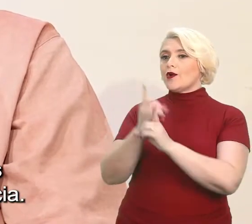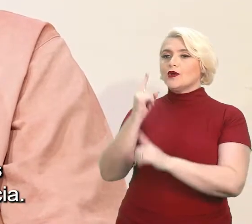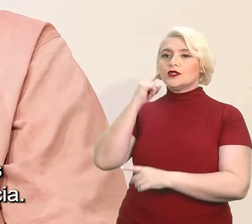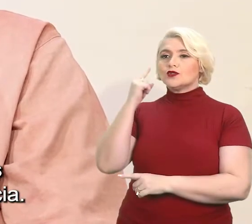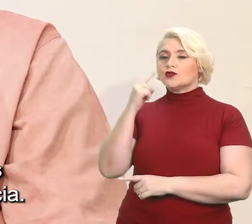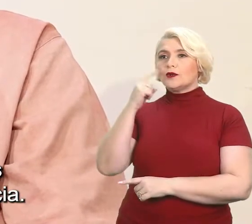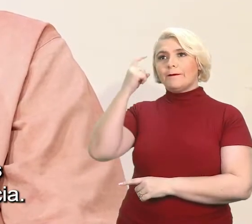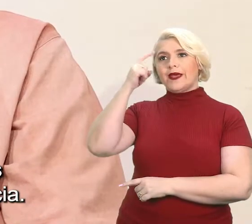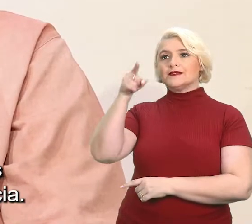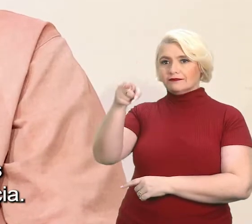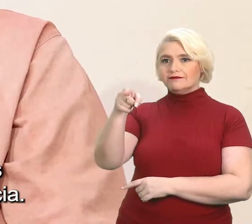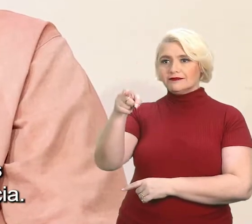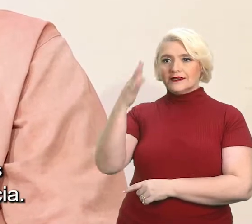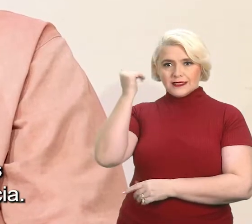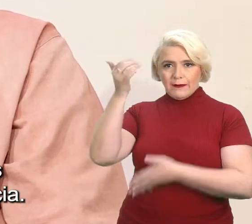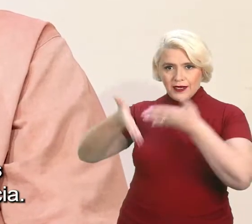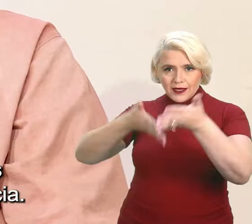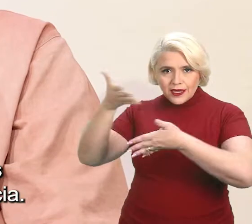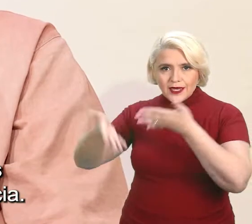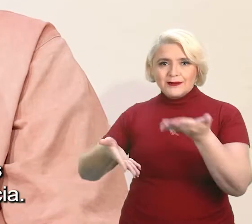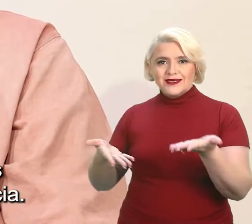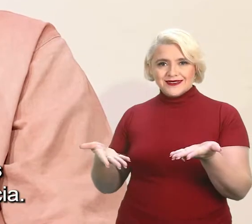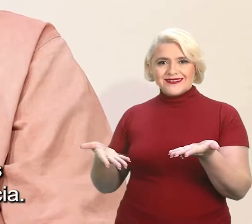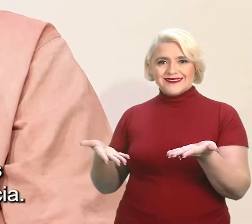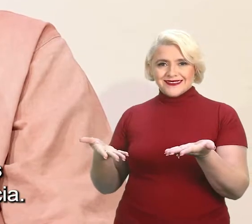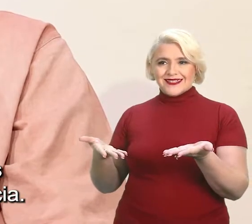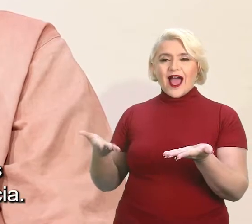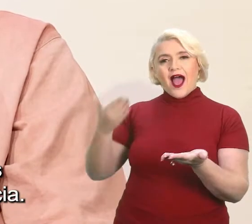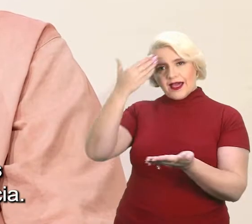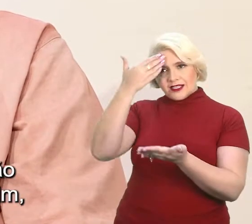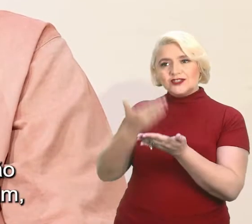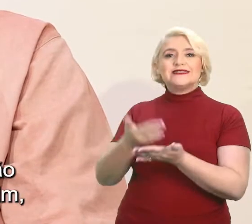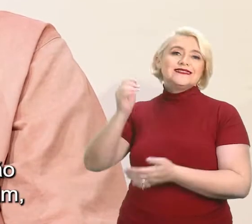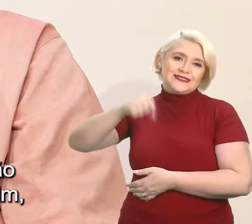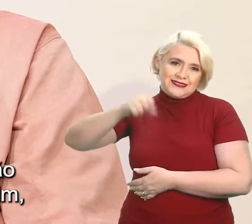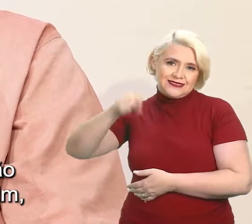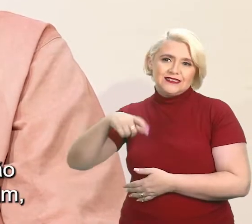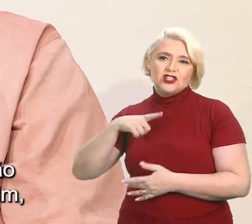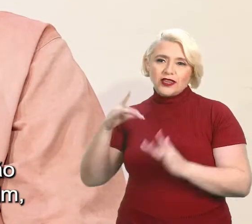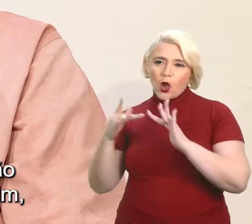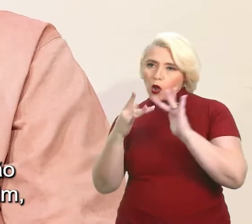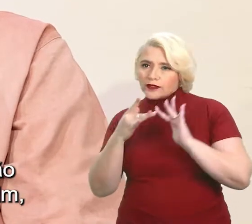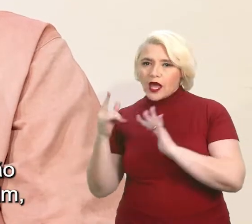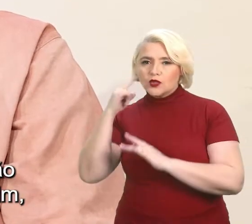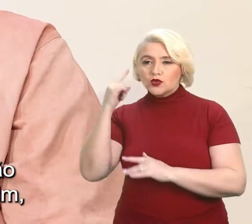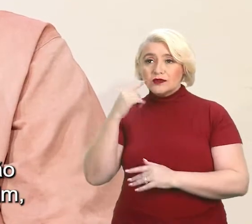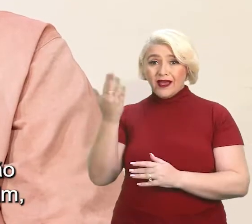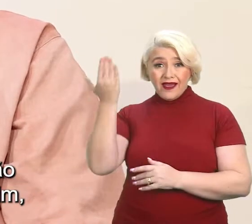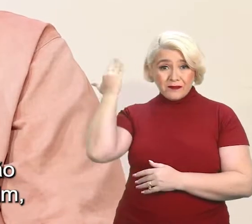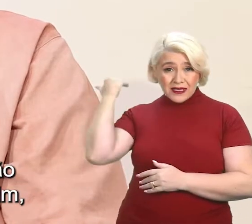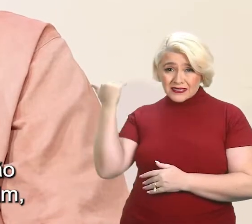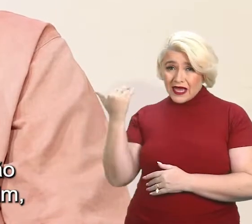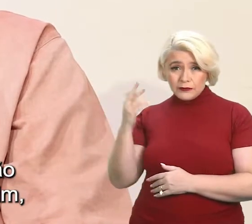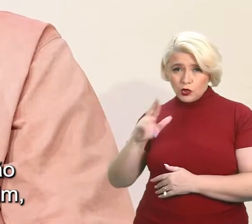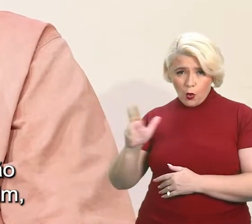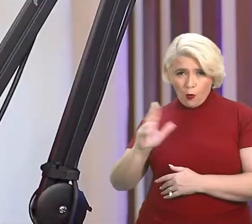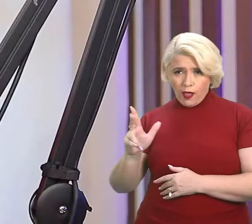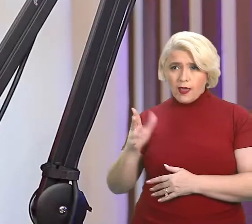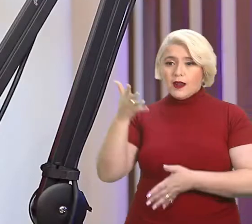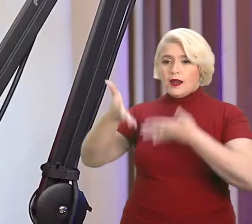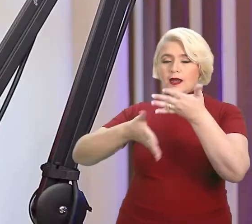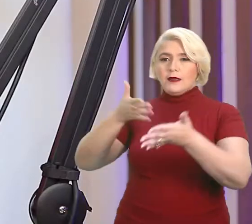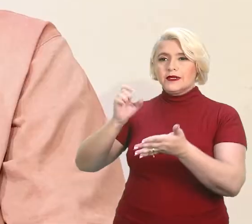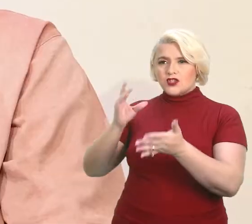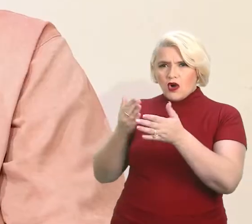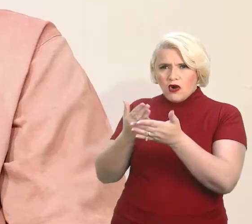perguntar se ele sabe Libras, acreditar que sabe, que tem a convivência. Nessa época não era assim. A Libras era uma coisa que não era utilizada assim.